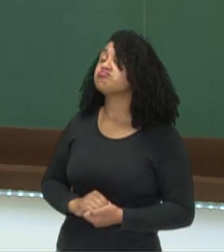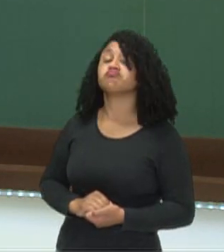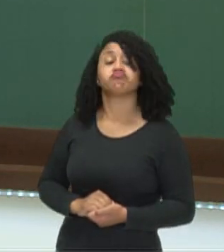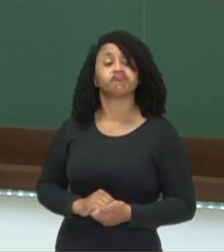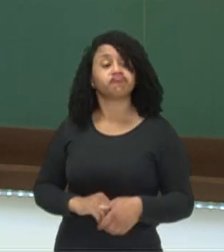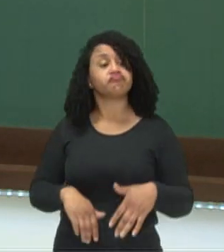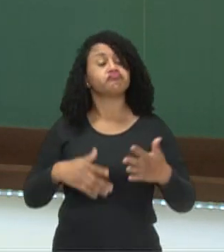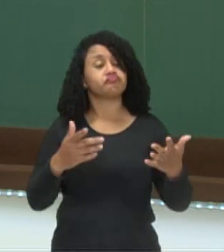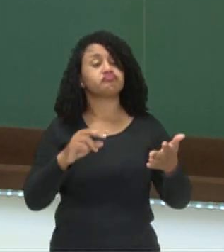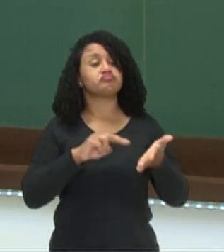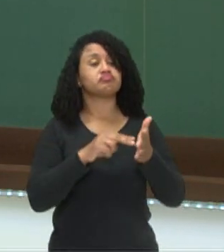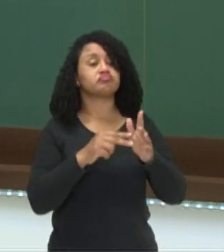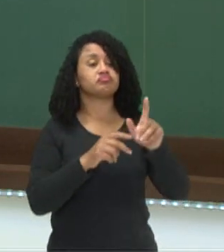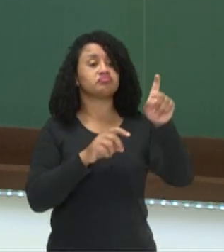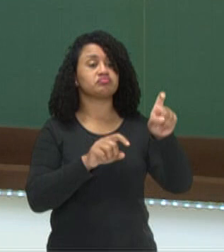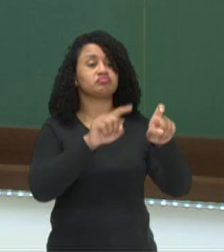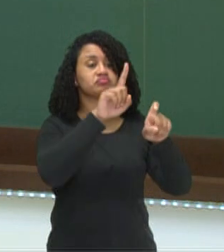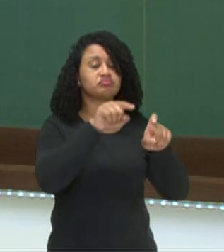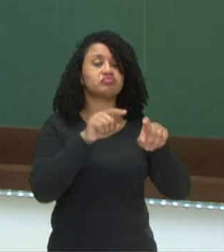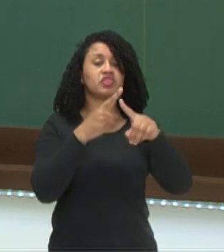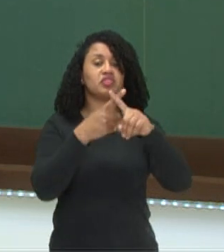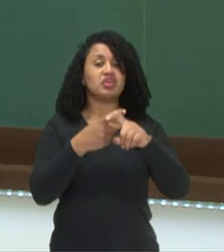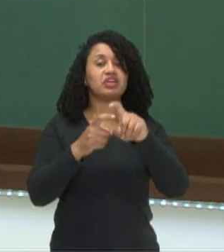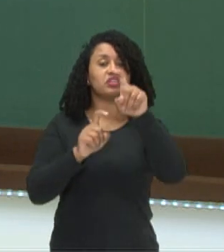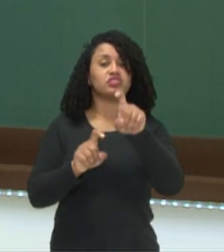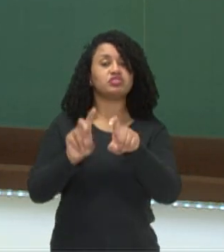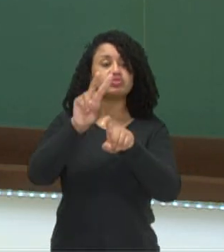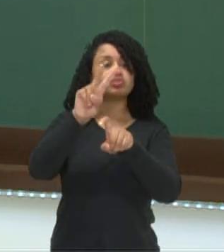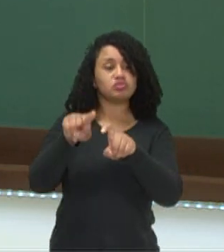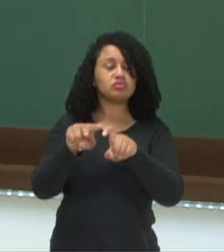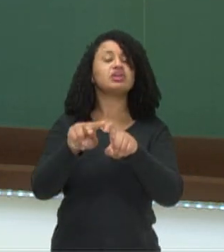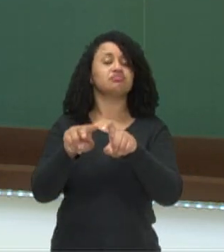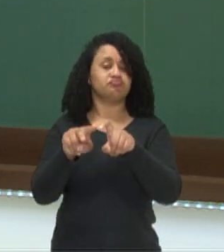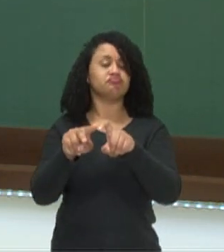a. Então, se eu pegar as duas raízes de uma equação,